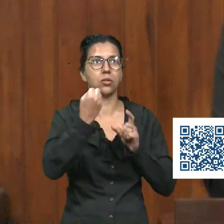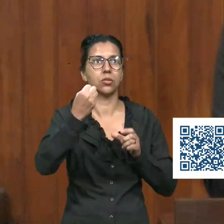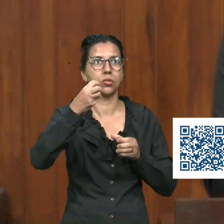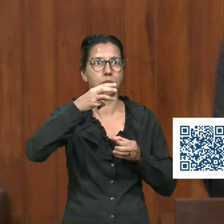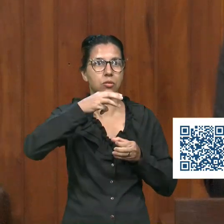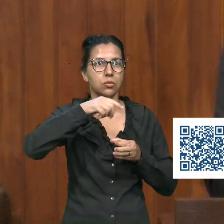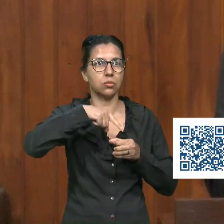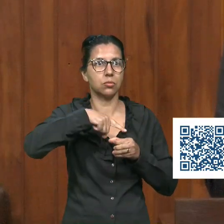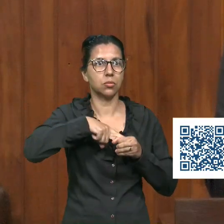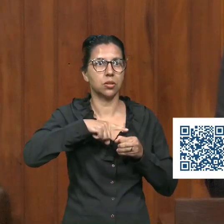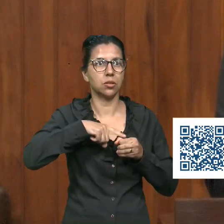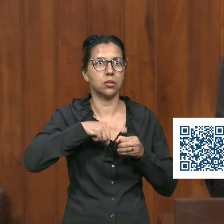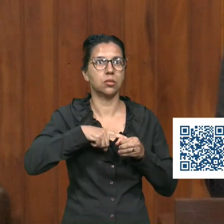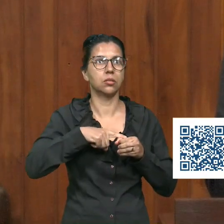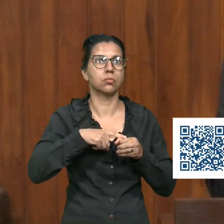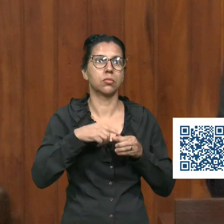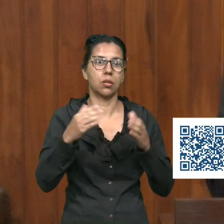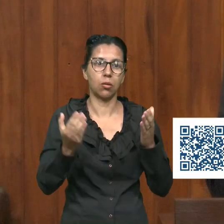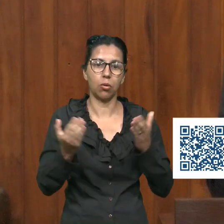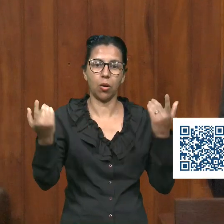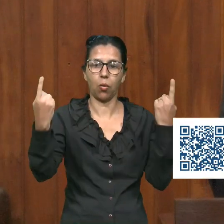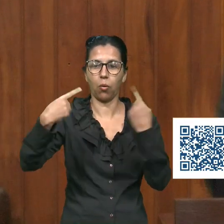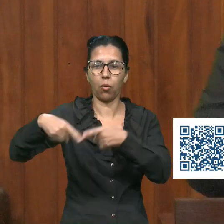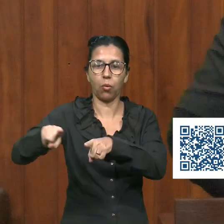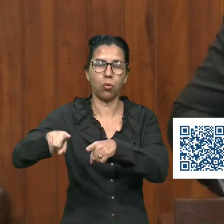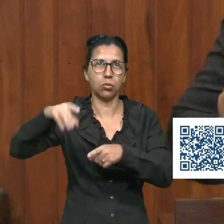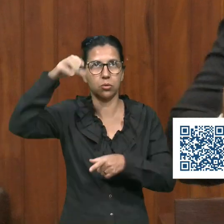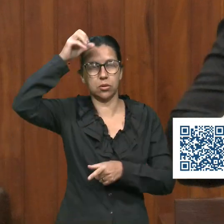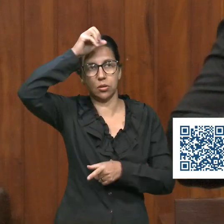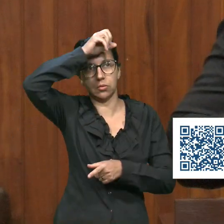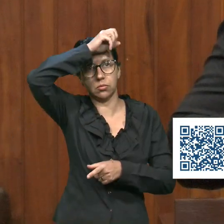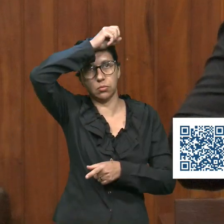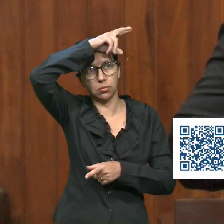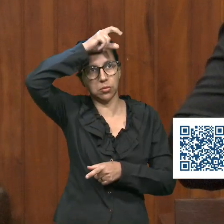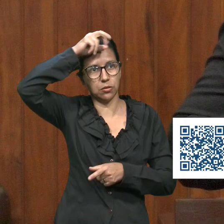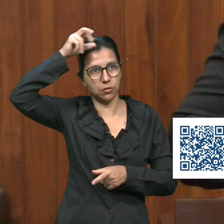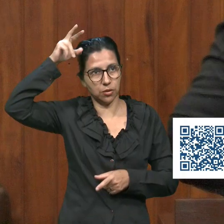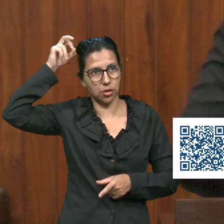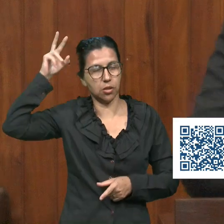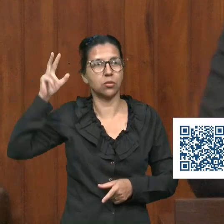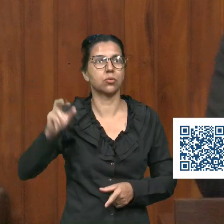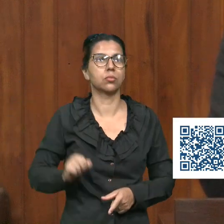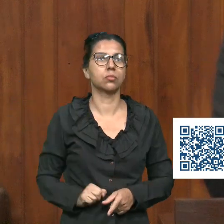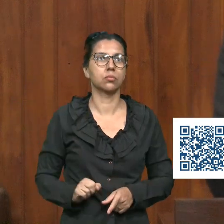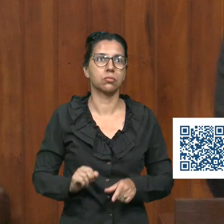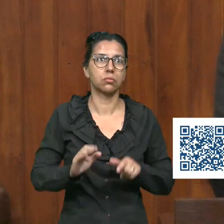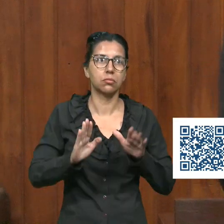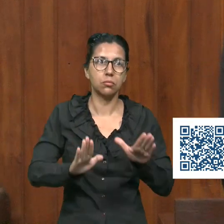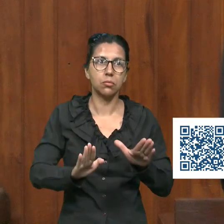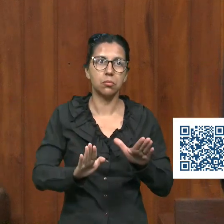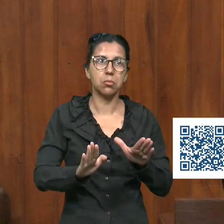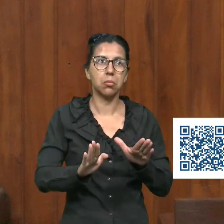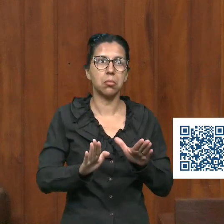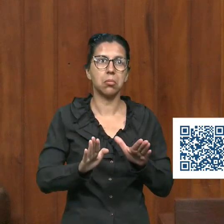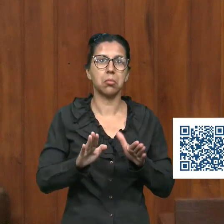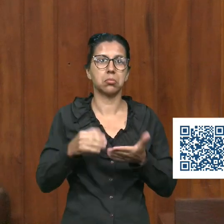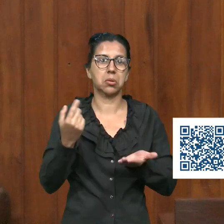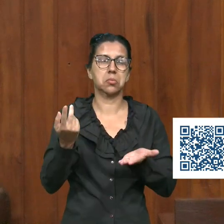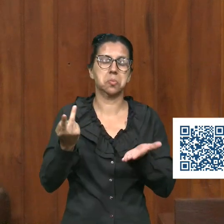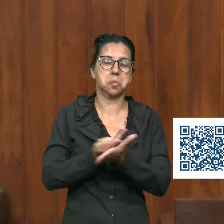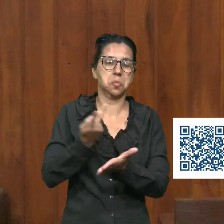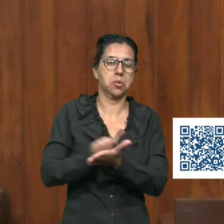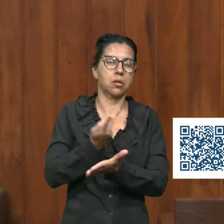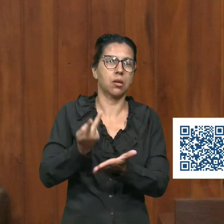ser proposta mais uma denúncia contra a administração do prefeito Daniel Alonso, mais uma suspeita de